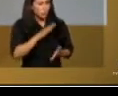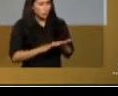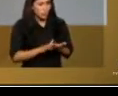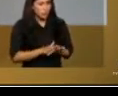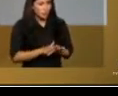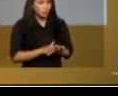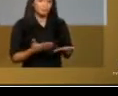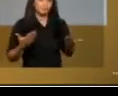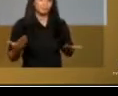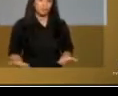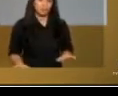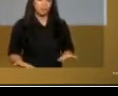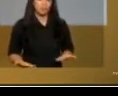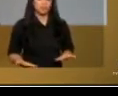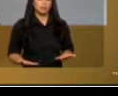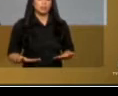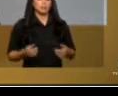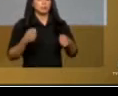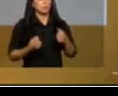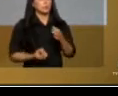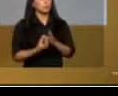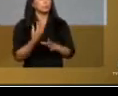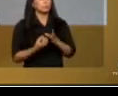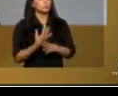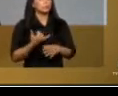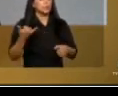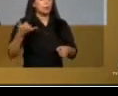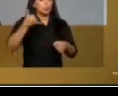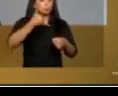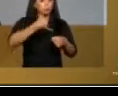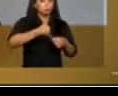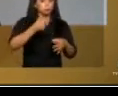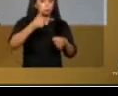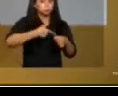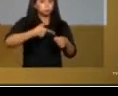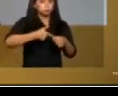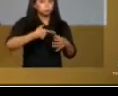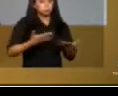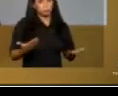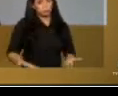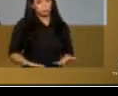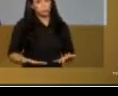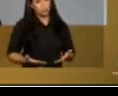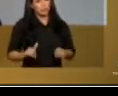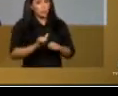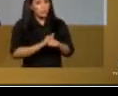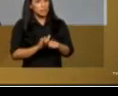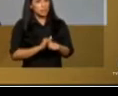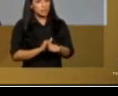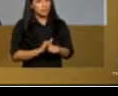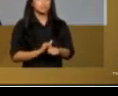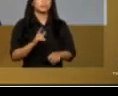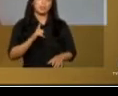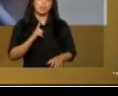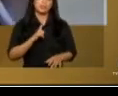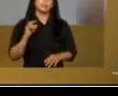Esta é uma atividade que produz combustíveis altamente estratégica. Ela mexe com a segurança do